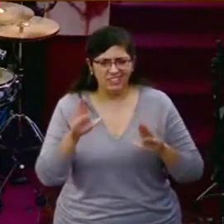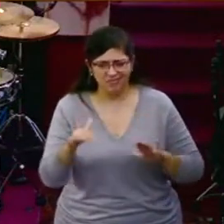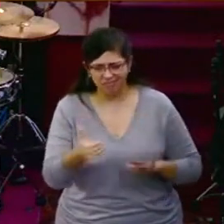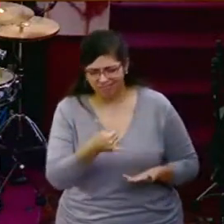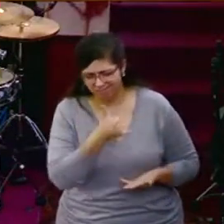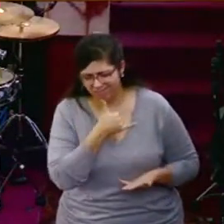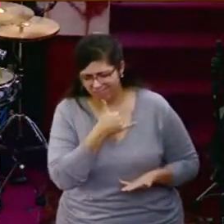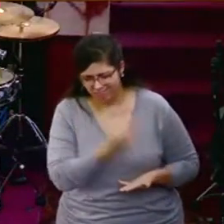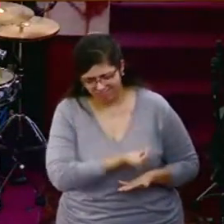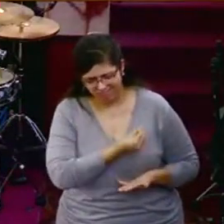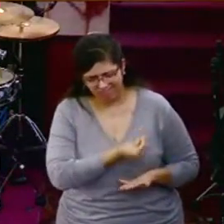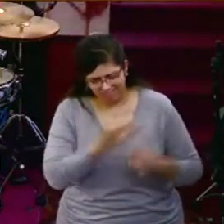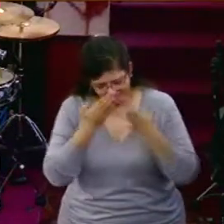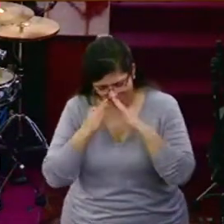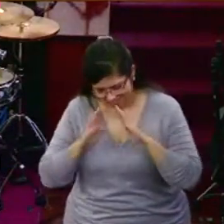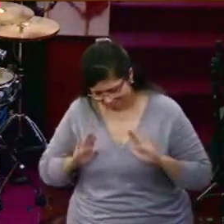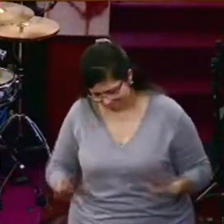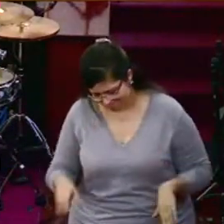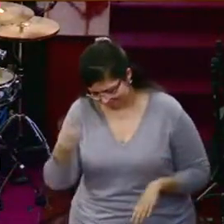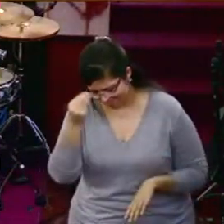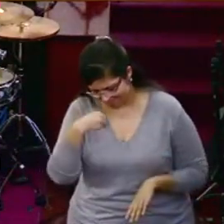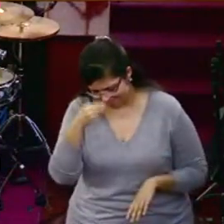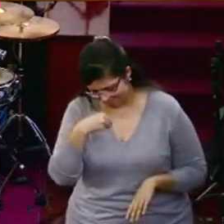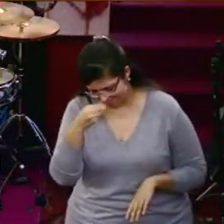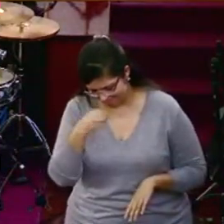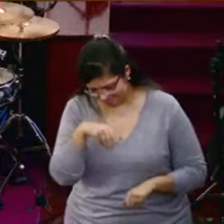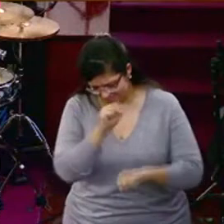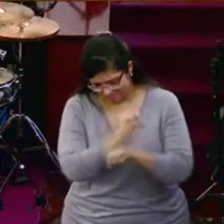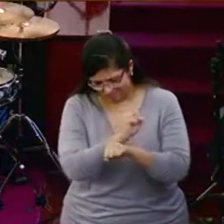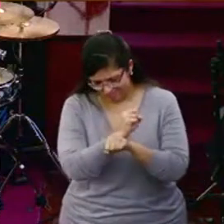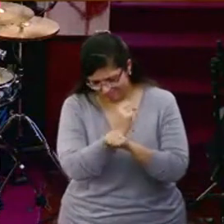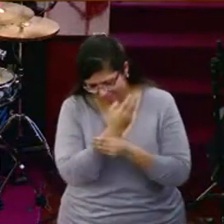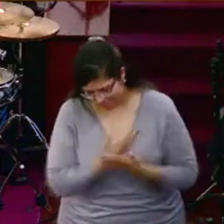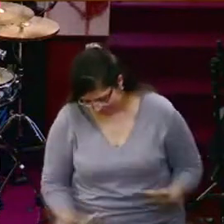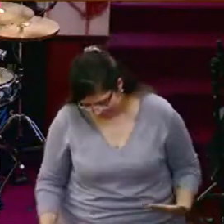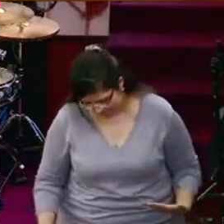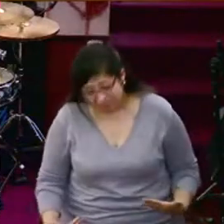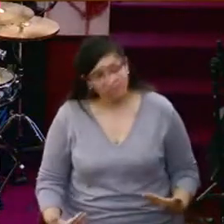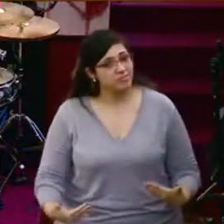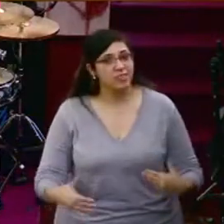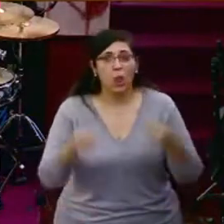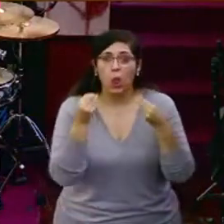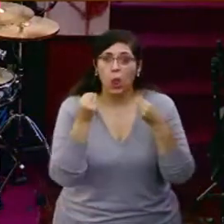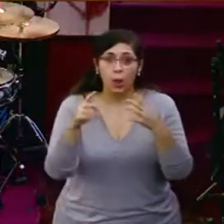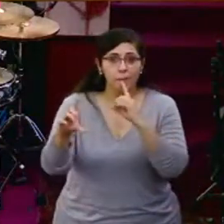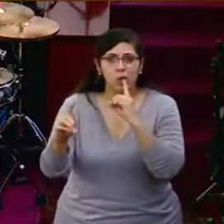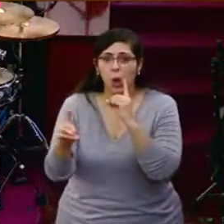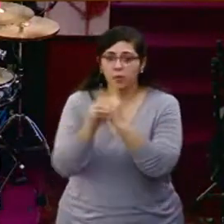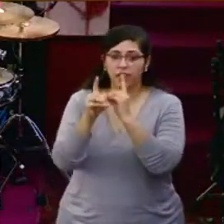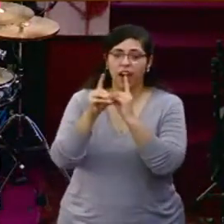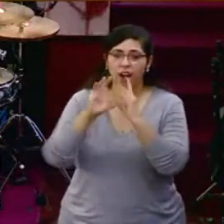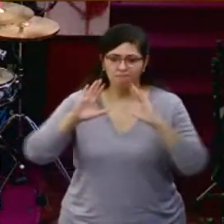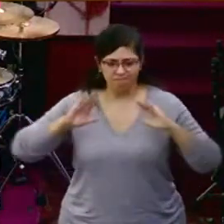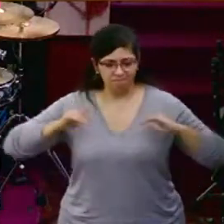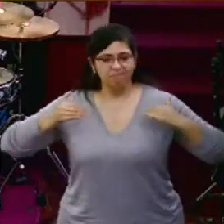se dobram em que os passos terminem que a esperança se diz vanessa onde encontrar esta